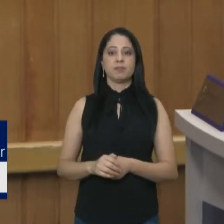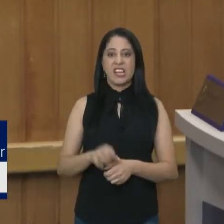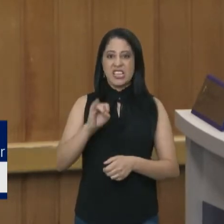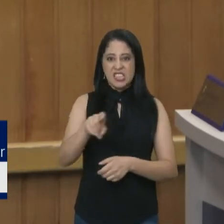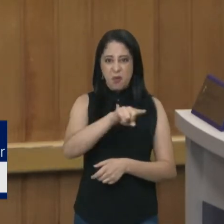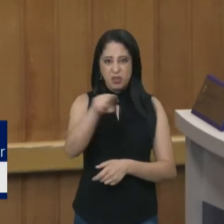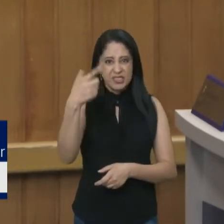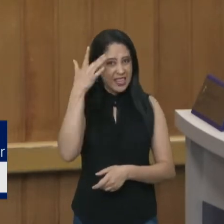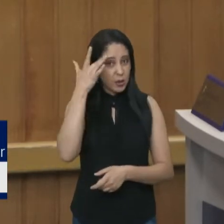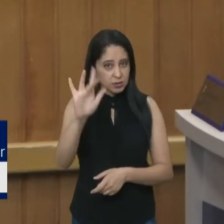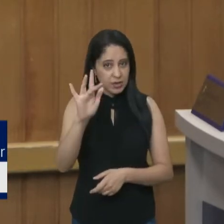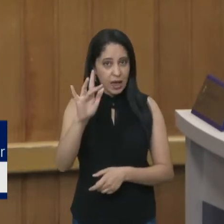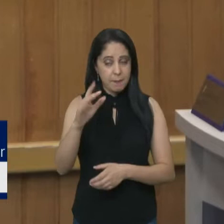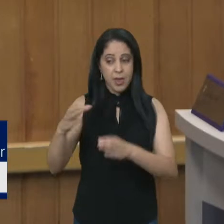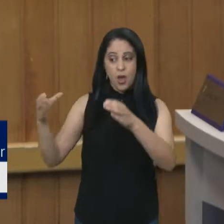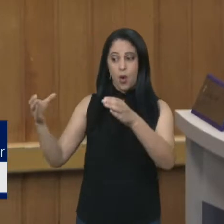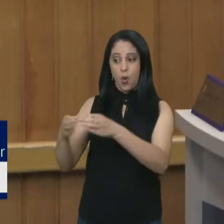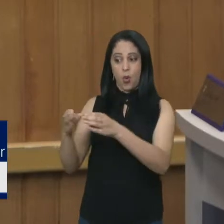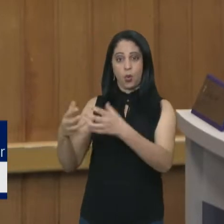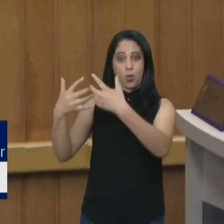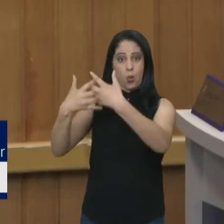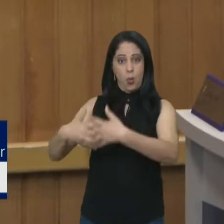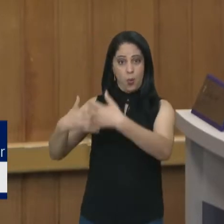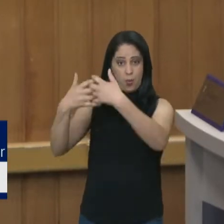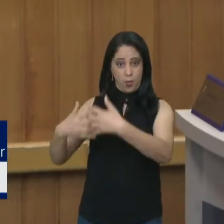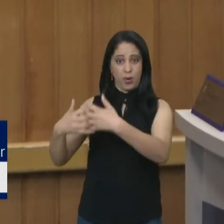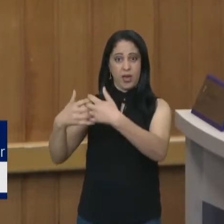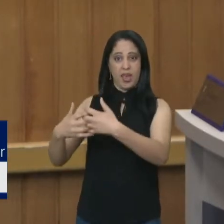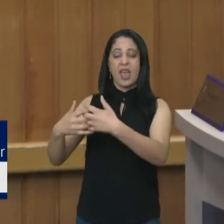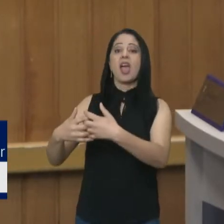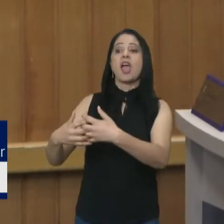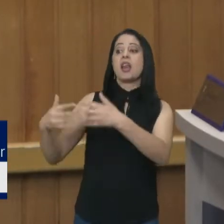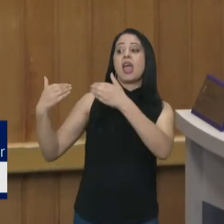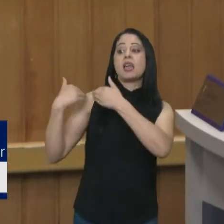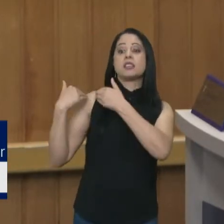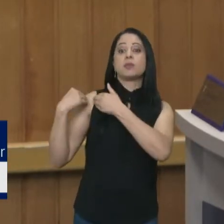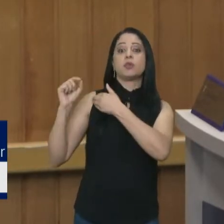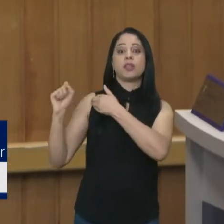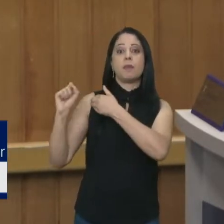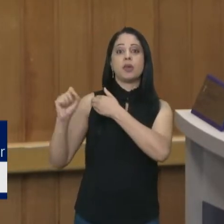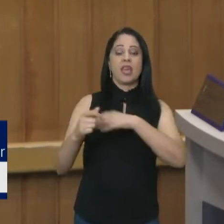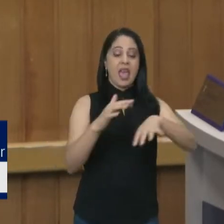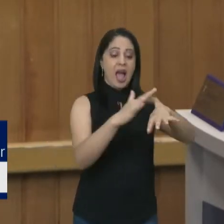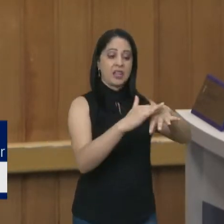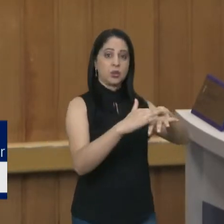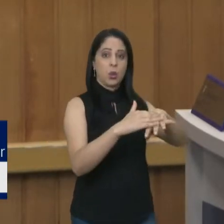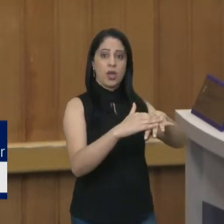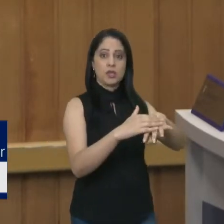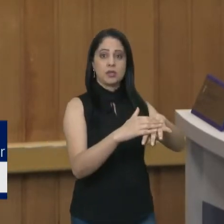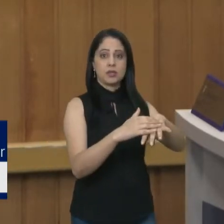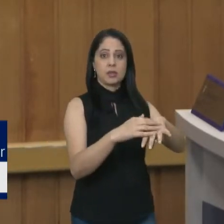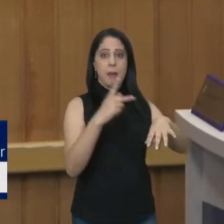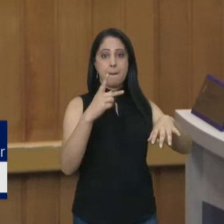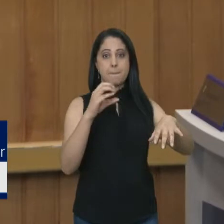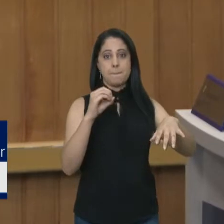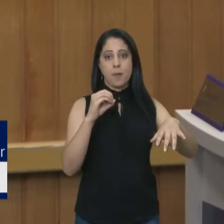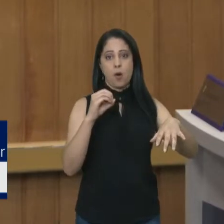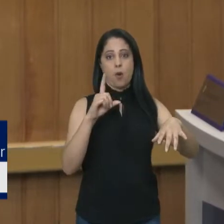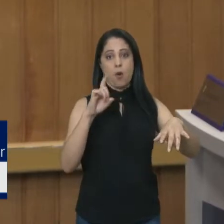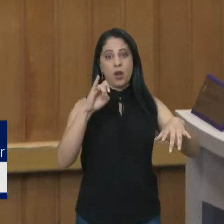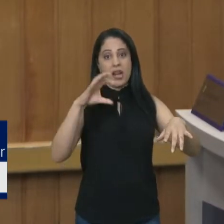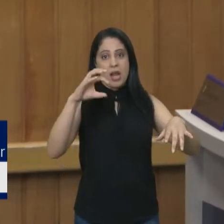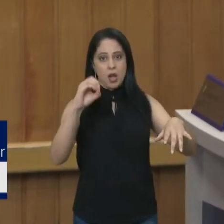sabe, o Rotary Club foi responsável pela erradicação da polio no mundo. O Rotary ajudou a